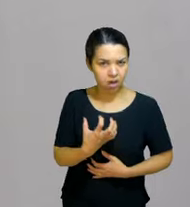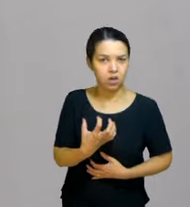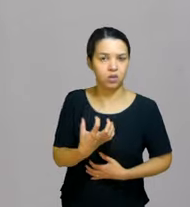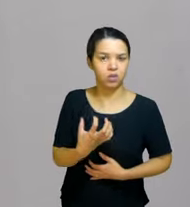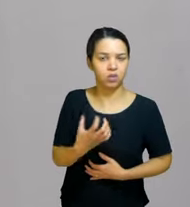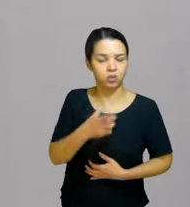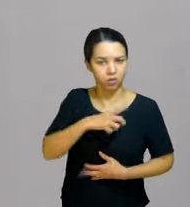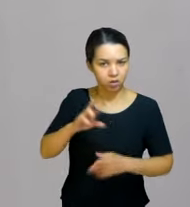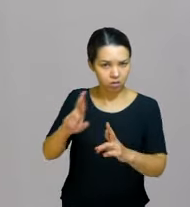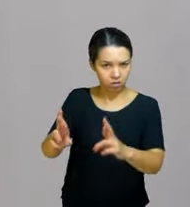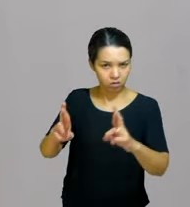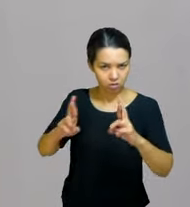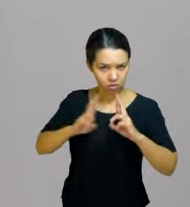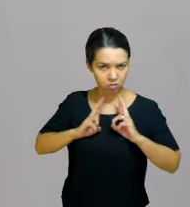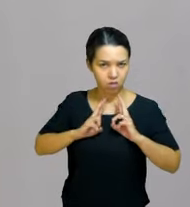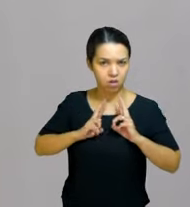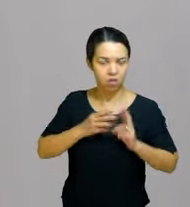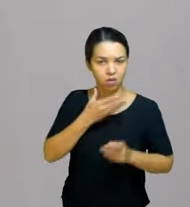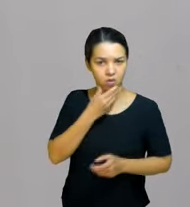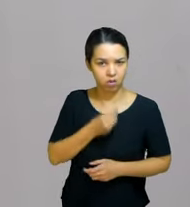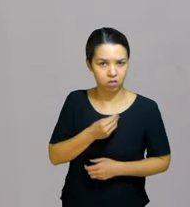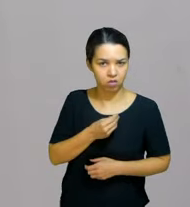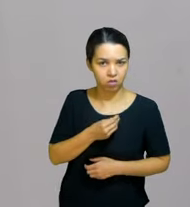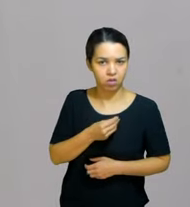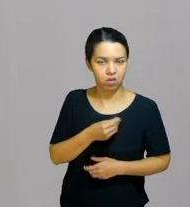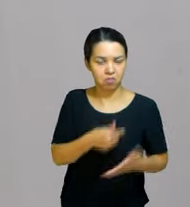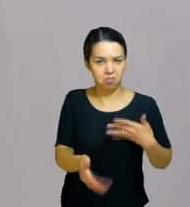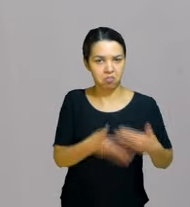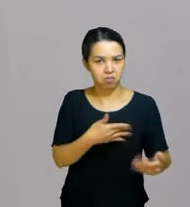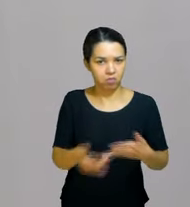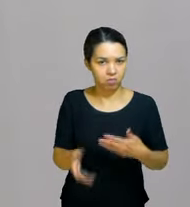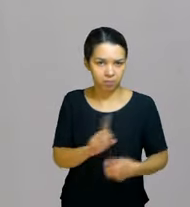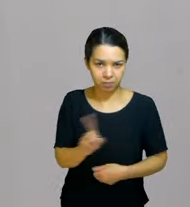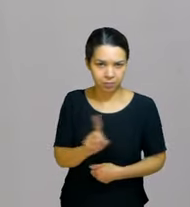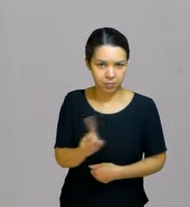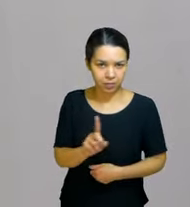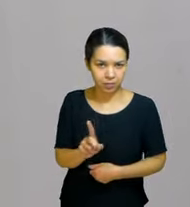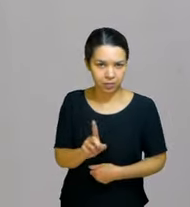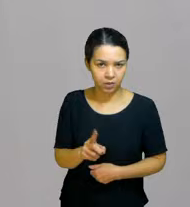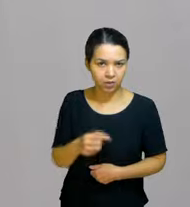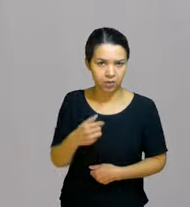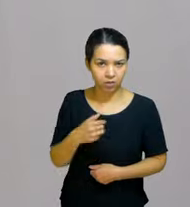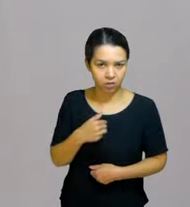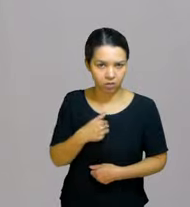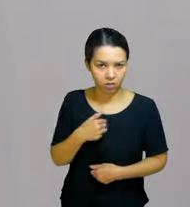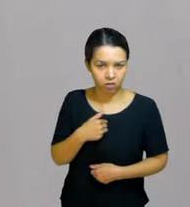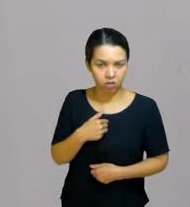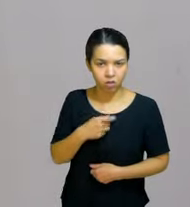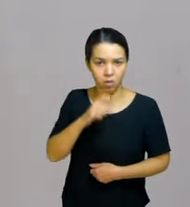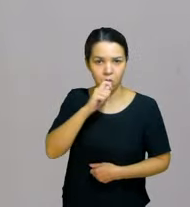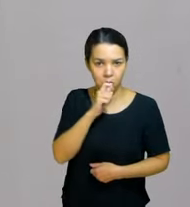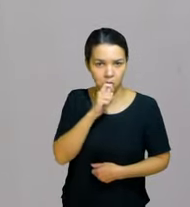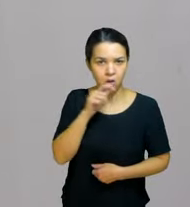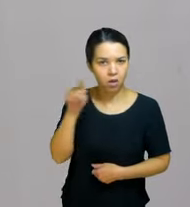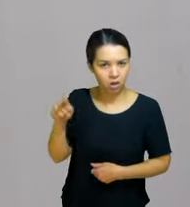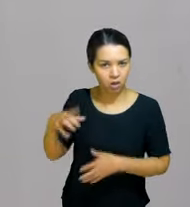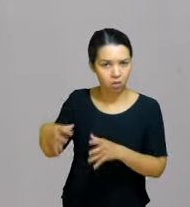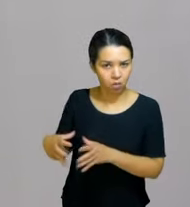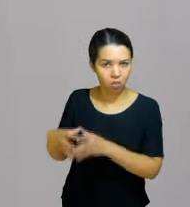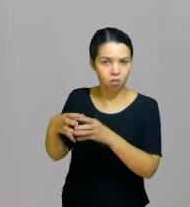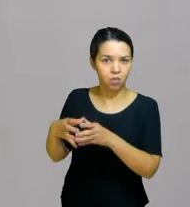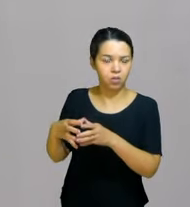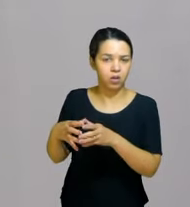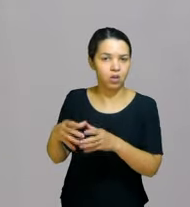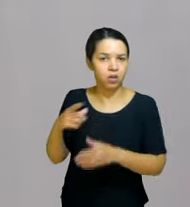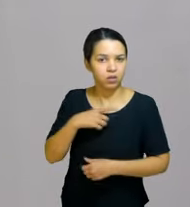quer ser tratado como homens e não como objetos. Os meus hábitos são meus guerreiros, eles estão aí. Eles